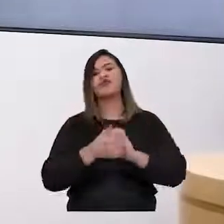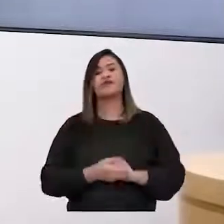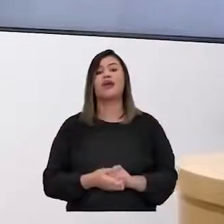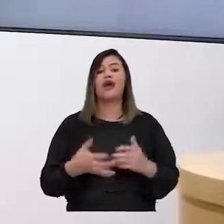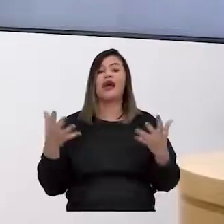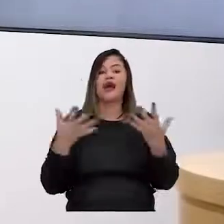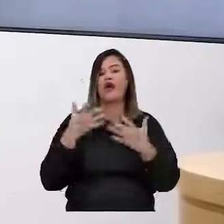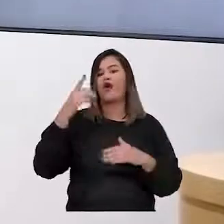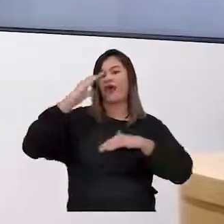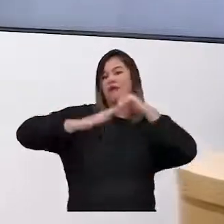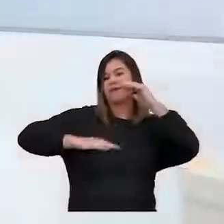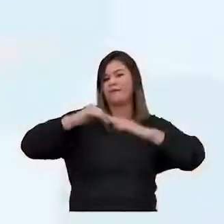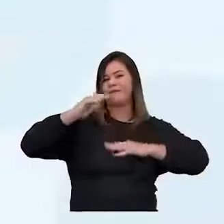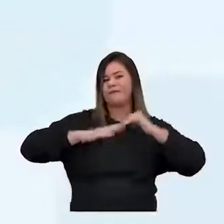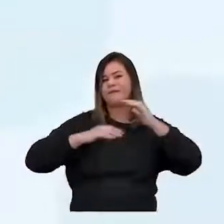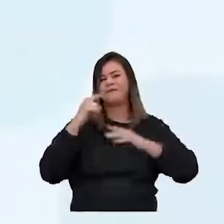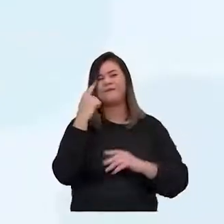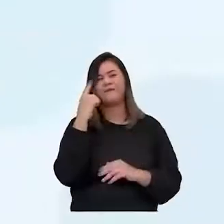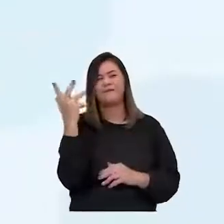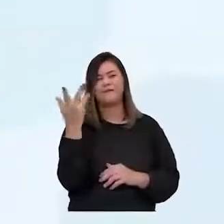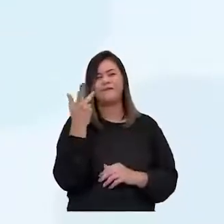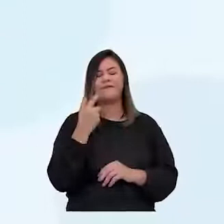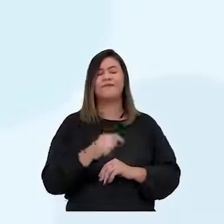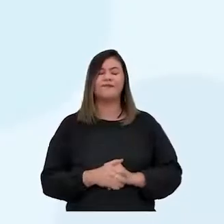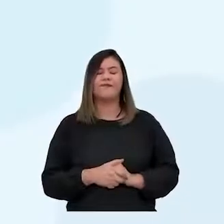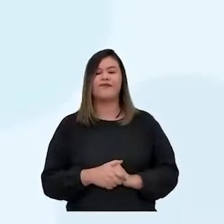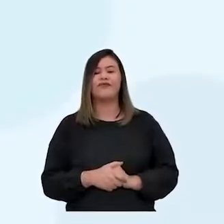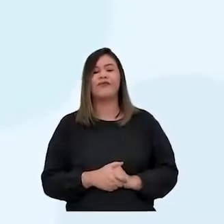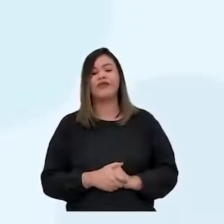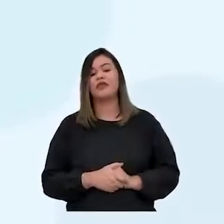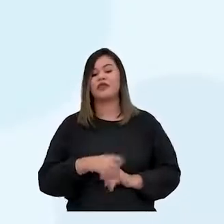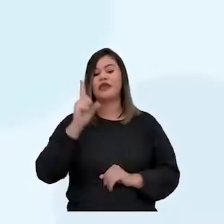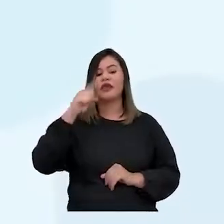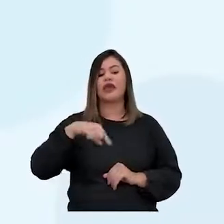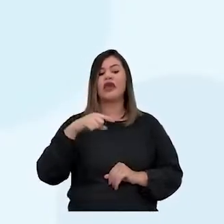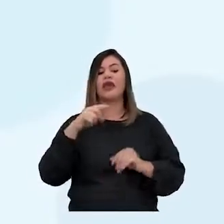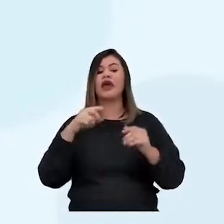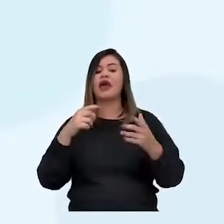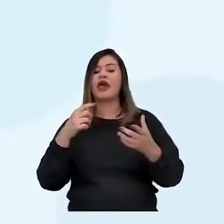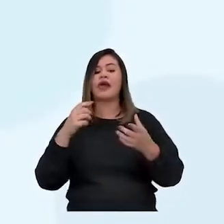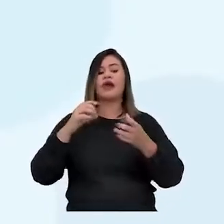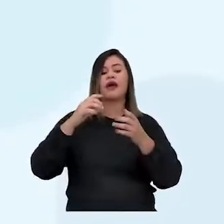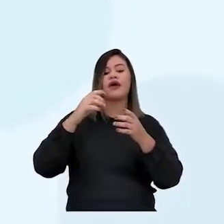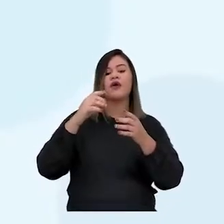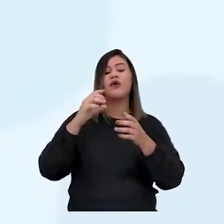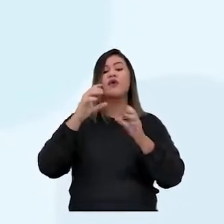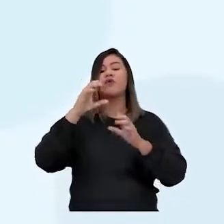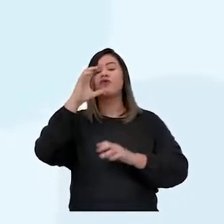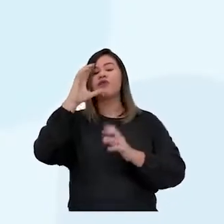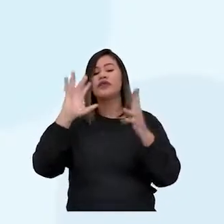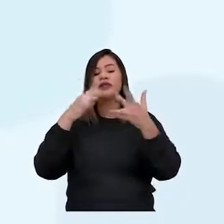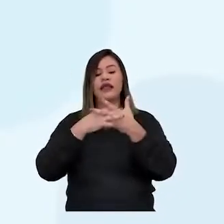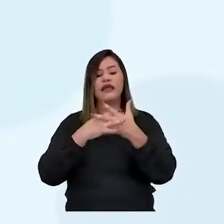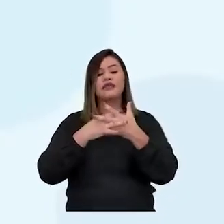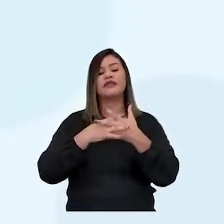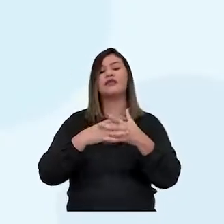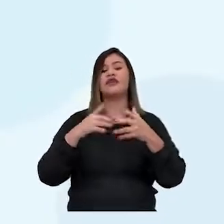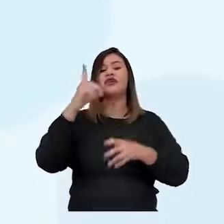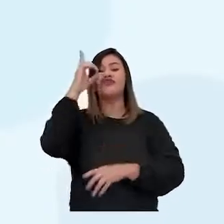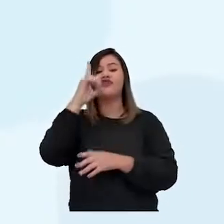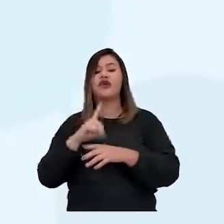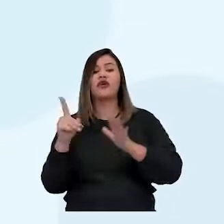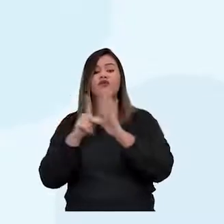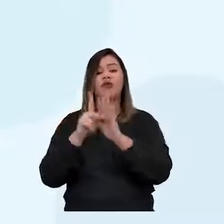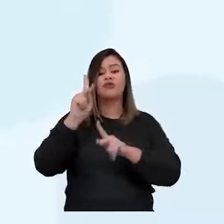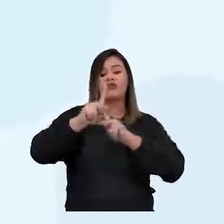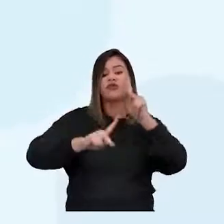pegar a nossa habilidade. Associar o conceito de cidadania à conquista de direitos dos povos e das sociedades,